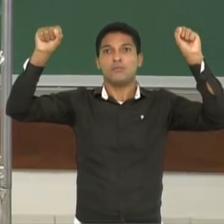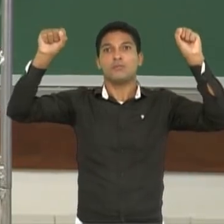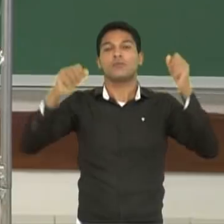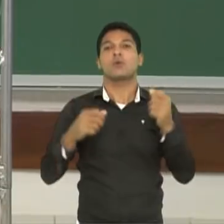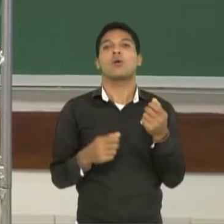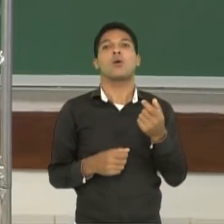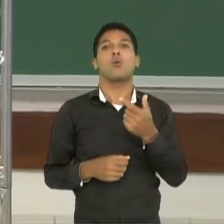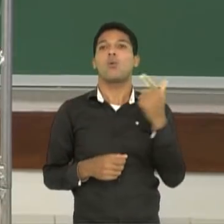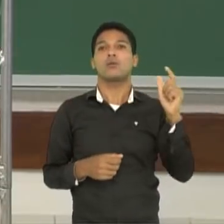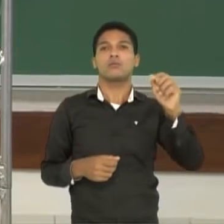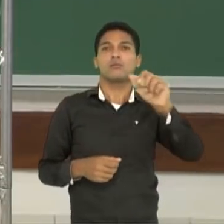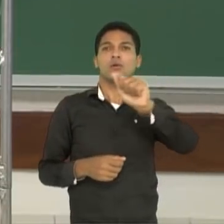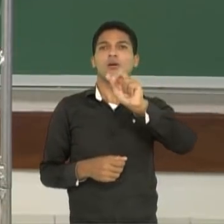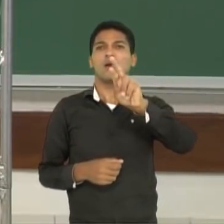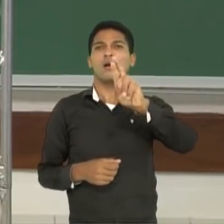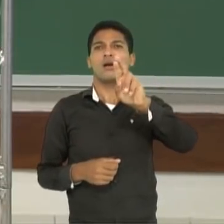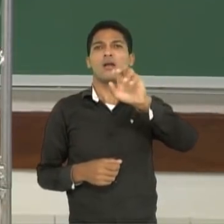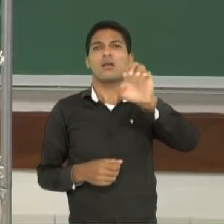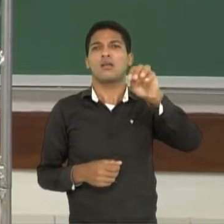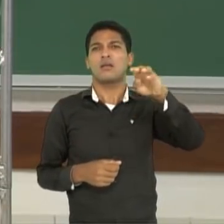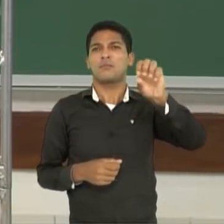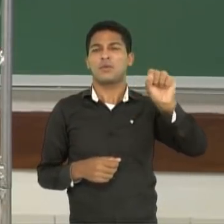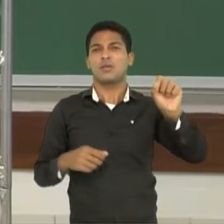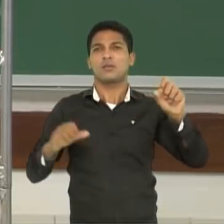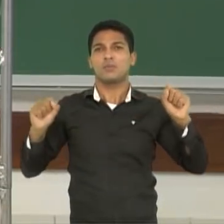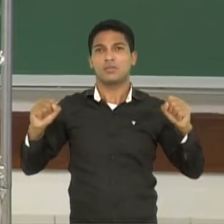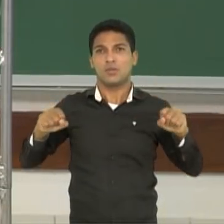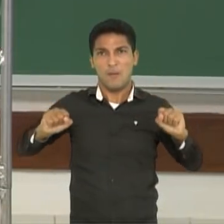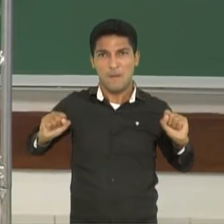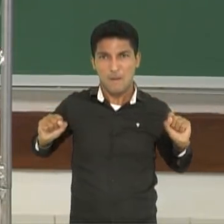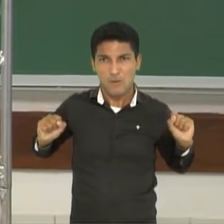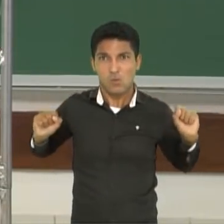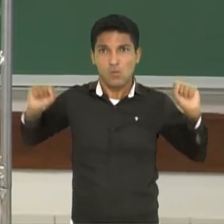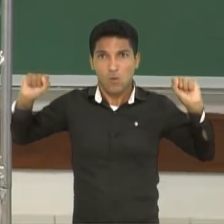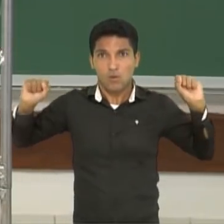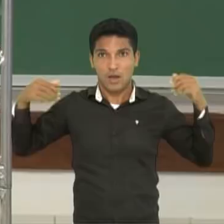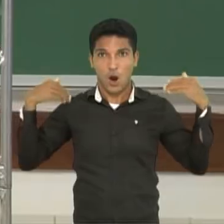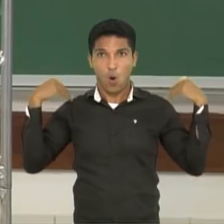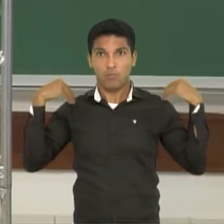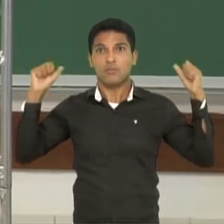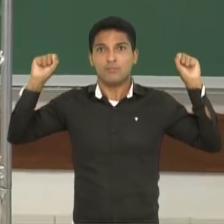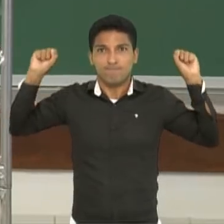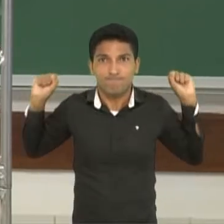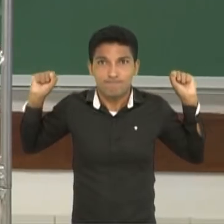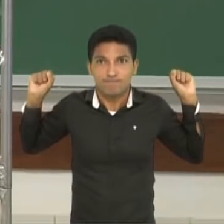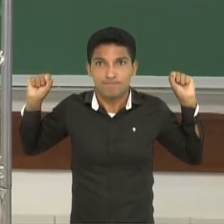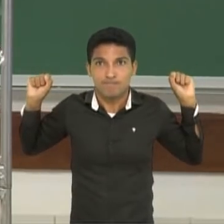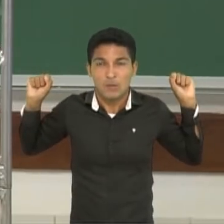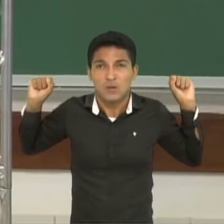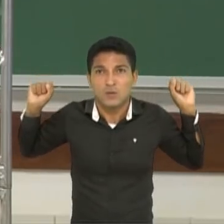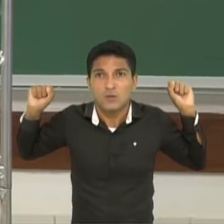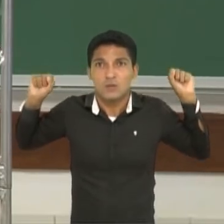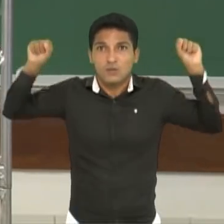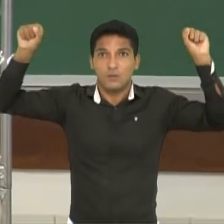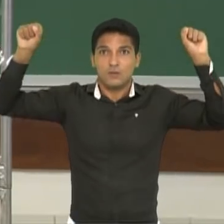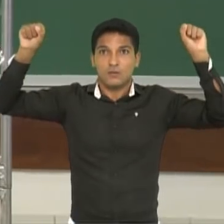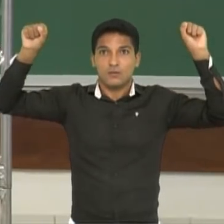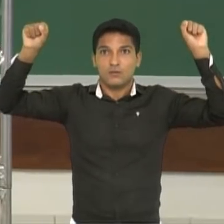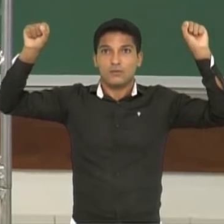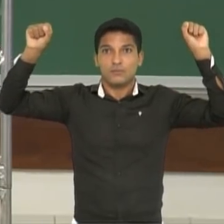peso? O maior peso erguido, né? E eram duas modalidades, né? O arranque e